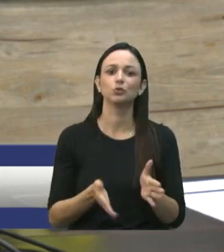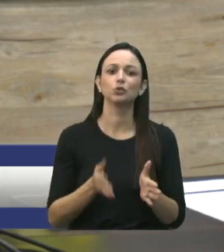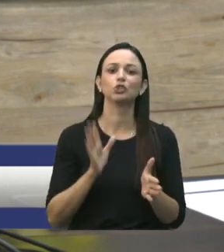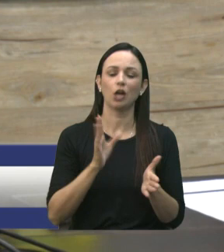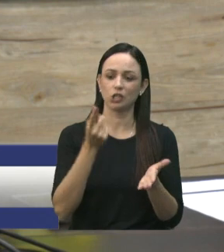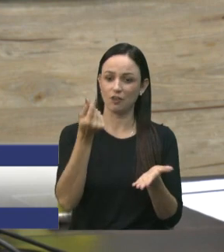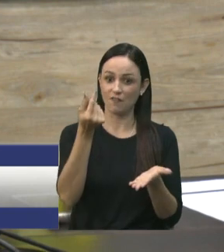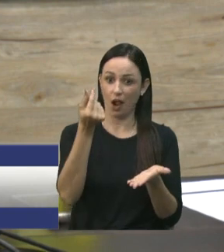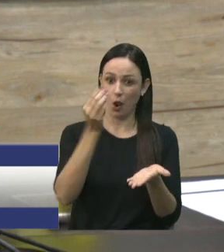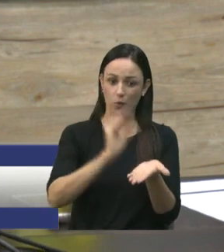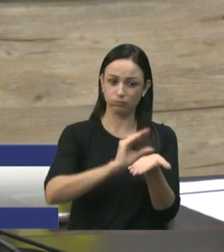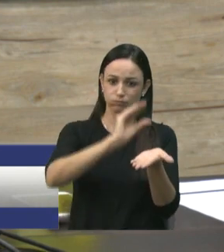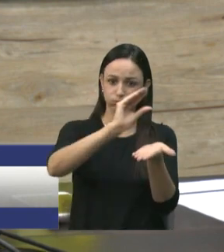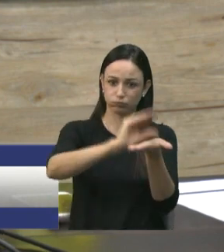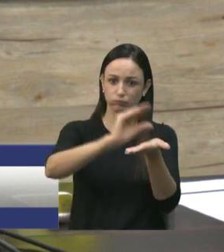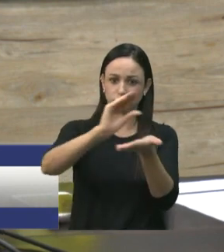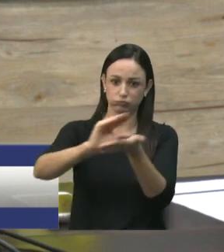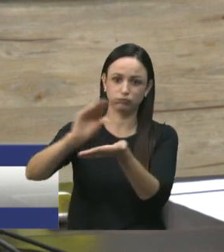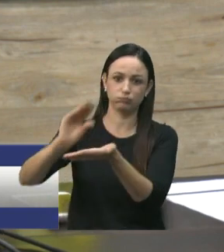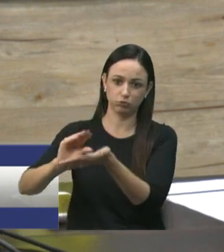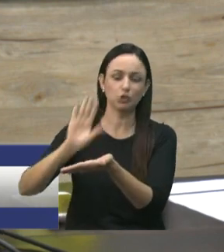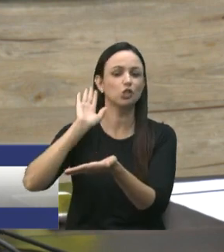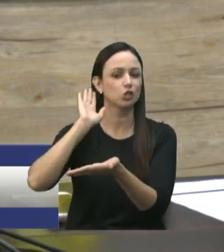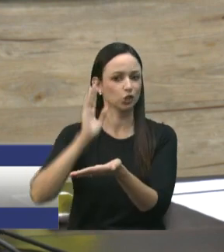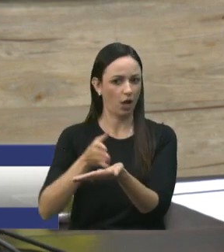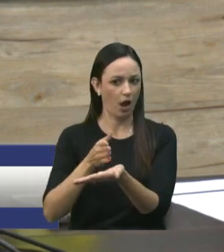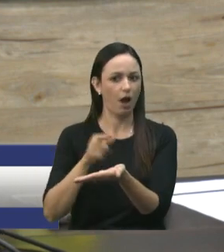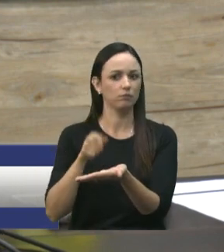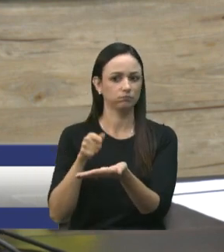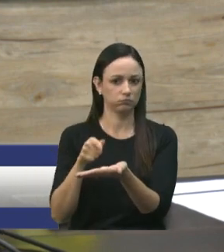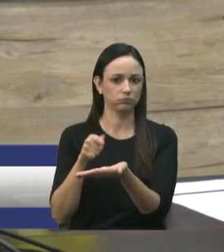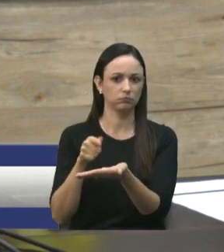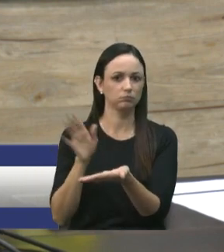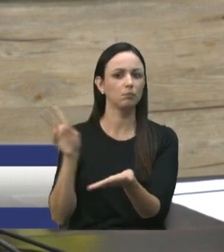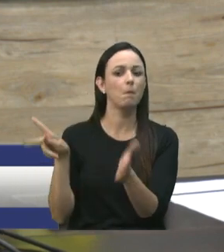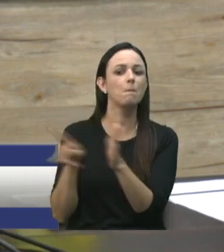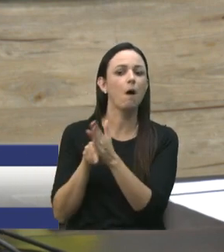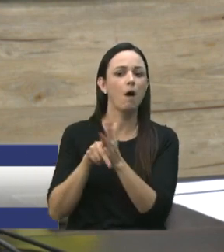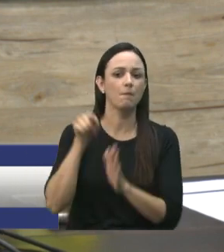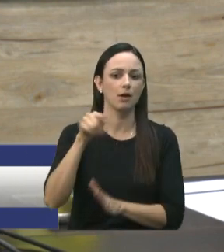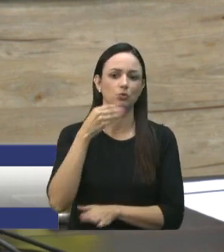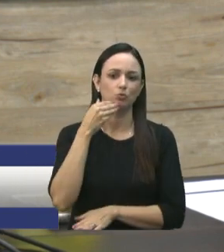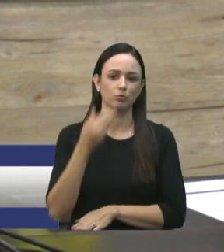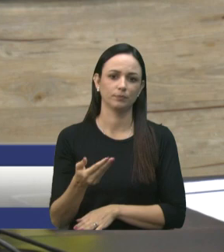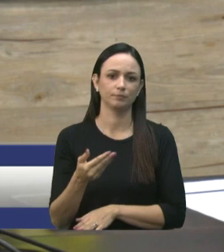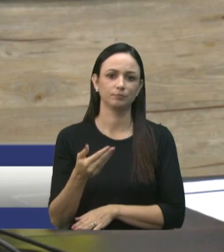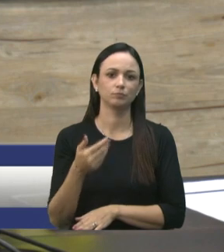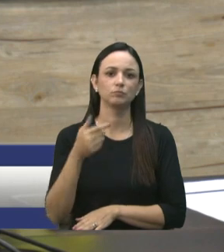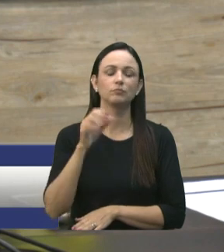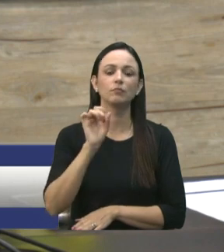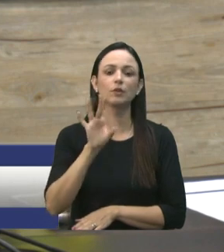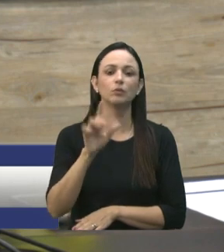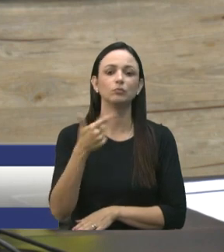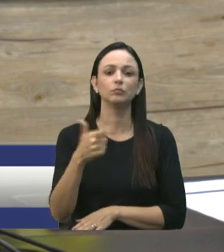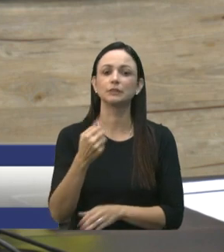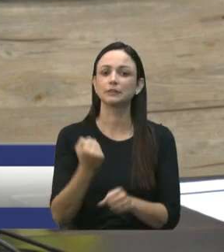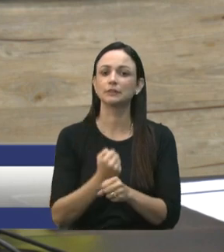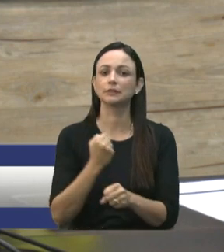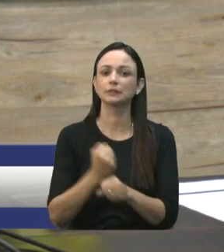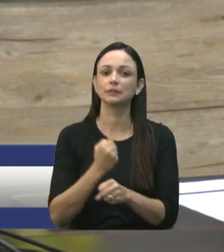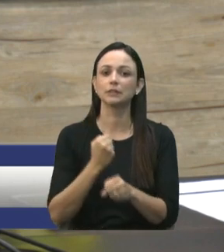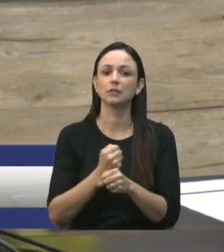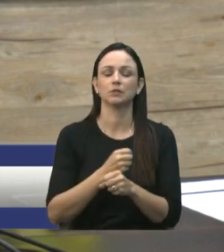valor destinado a essa solicitação, mas não existe nenhuma obra,